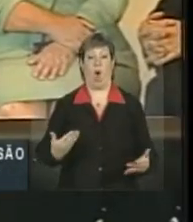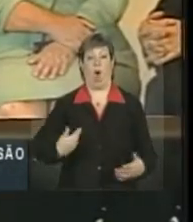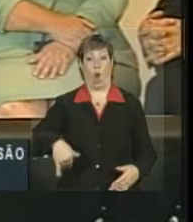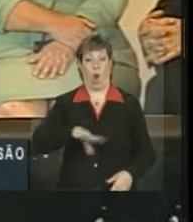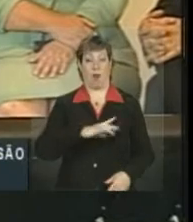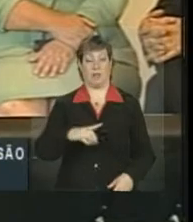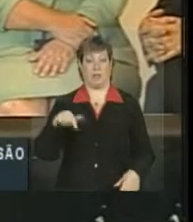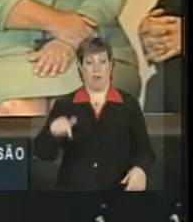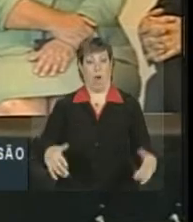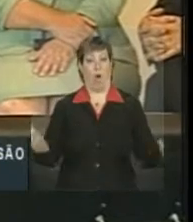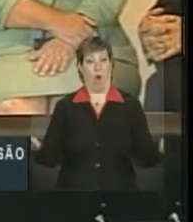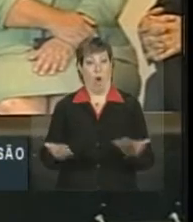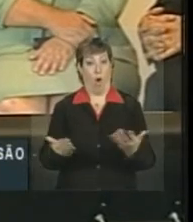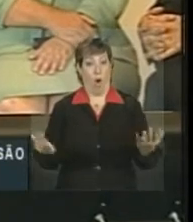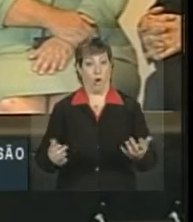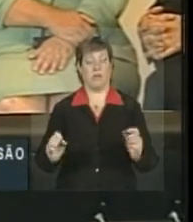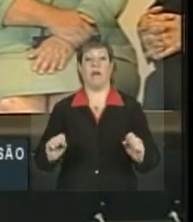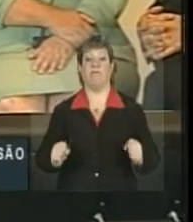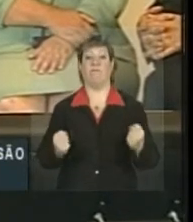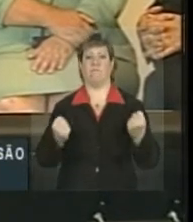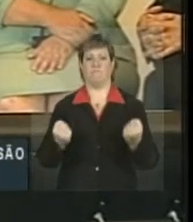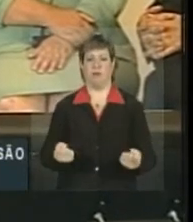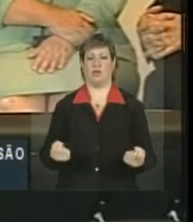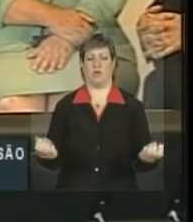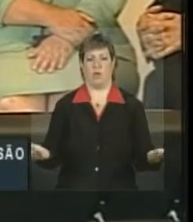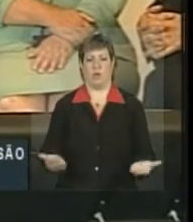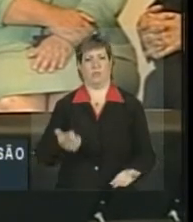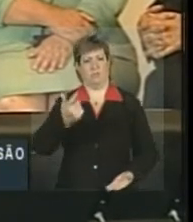hoje estamos reforçando o nosso compromisso